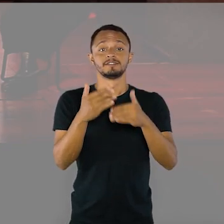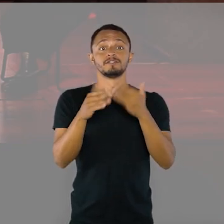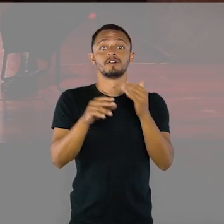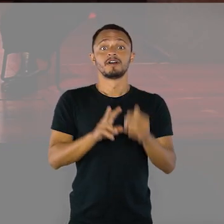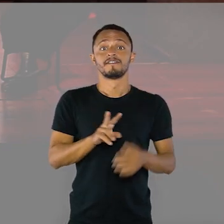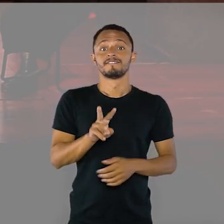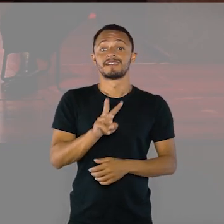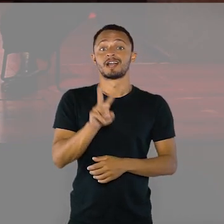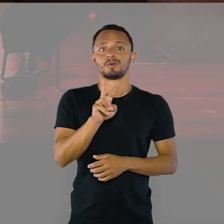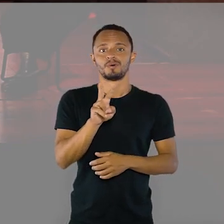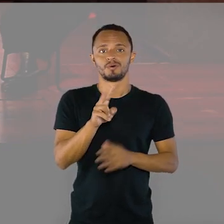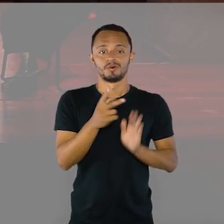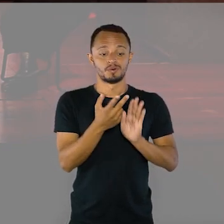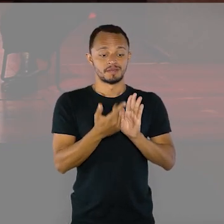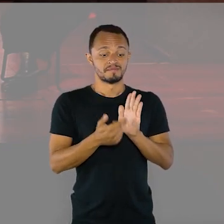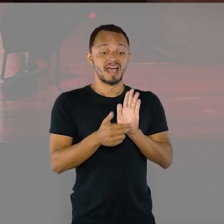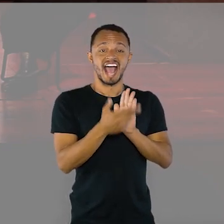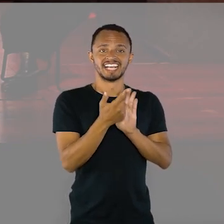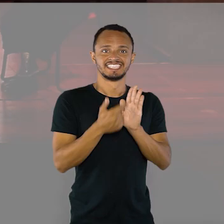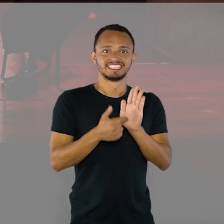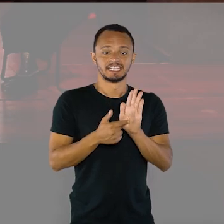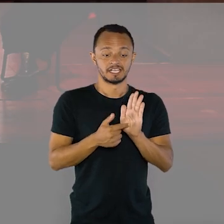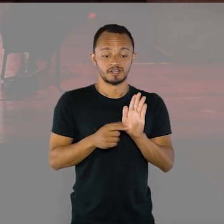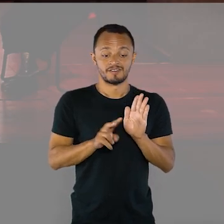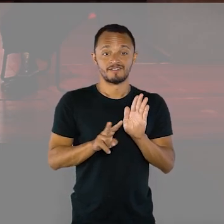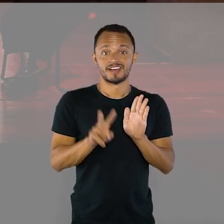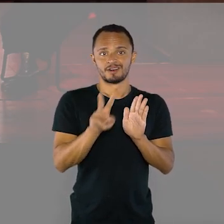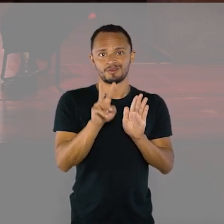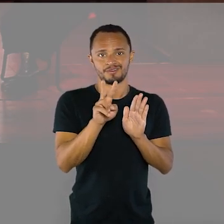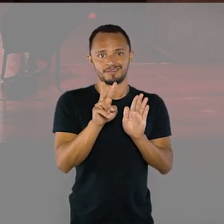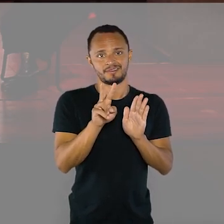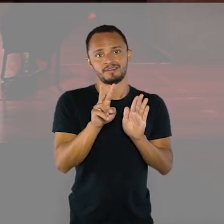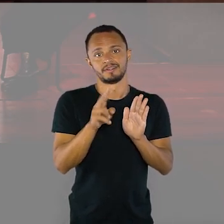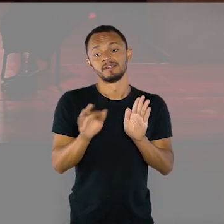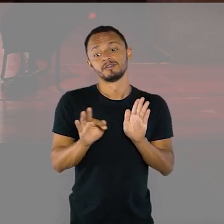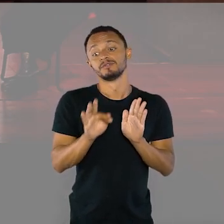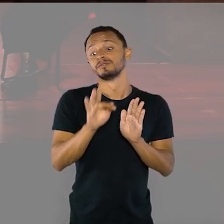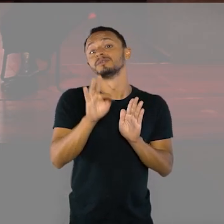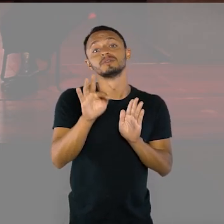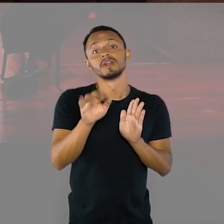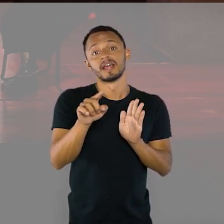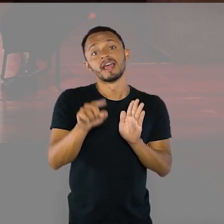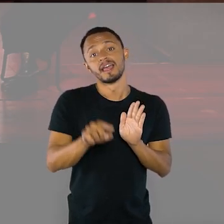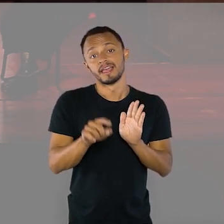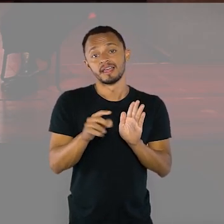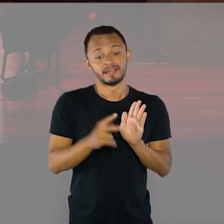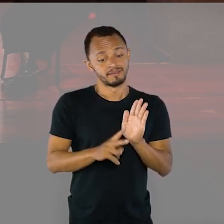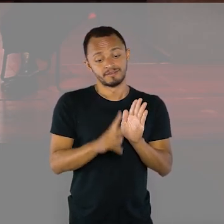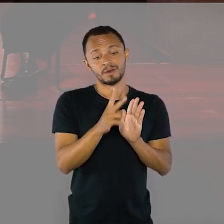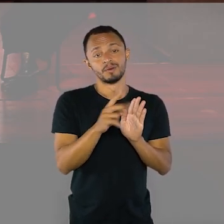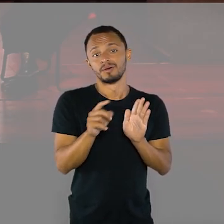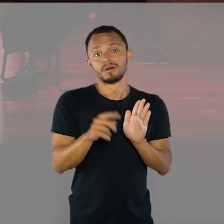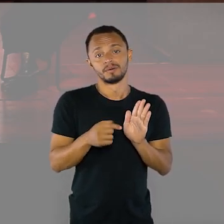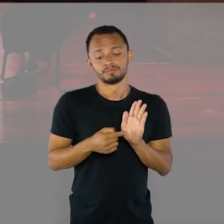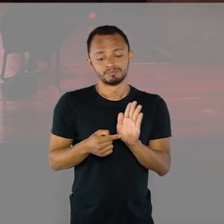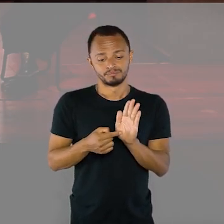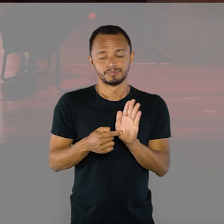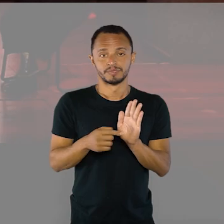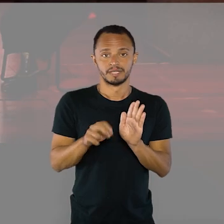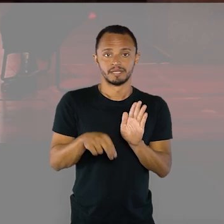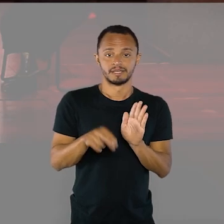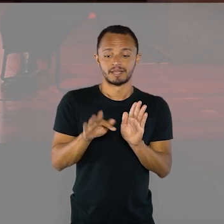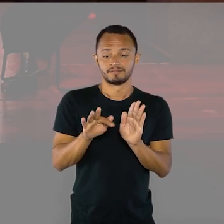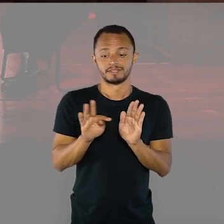valor e autenticidade. E é o que dizem que vai acontecer daqui para frente de importante no mundo das artes,